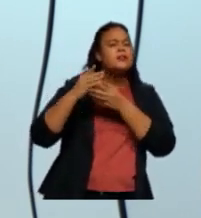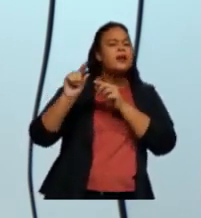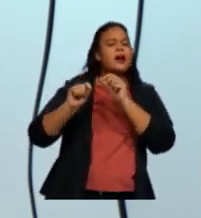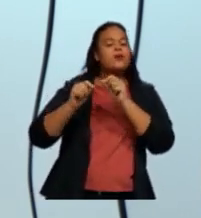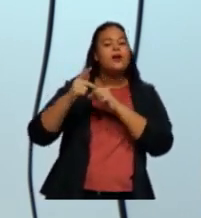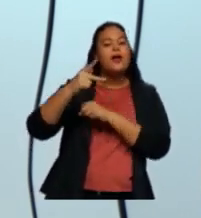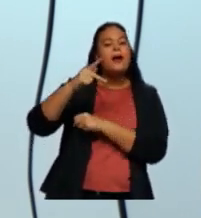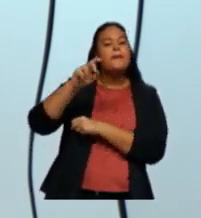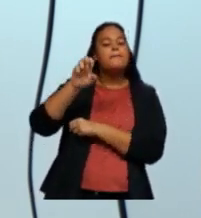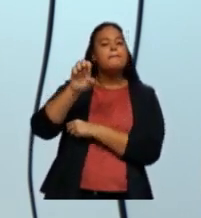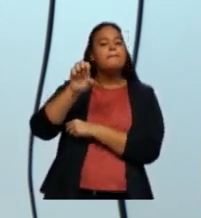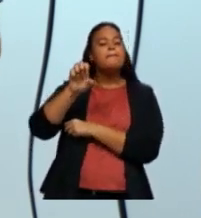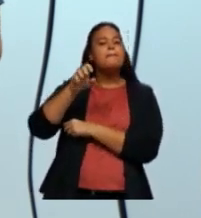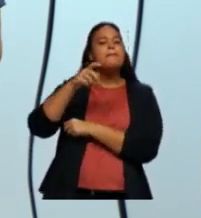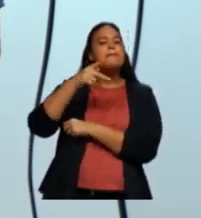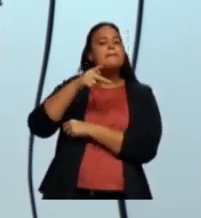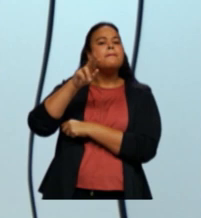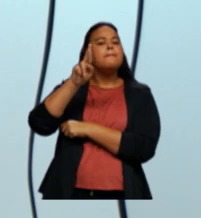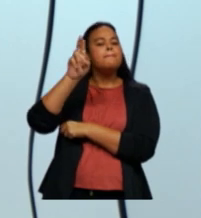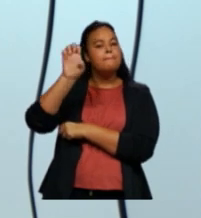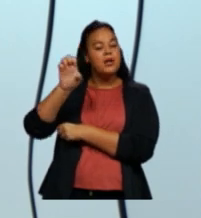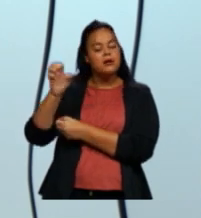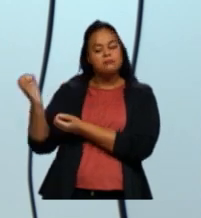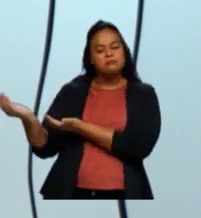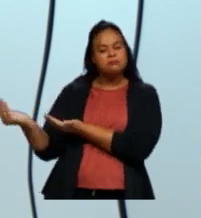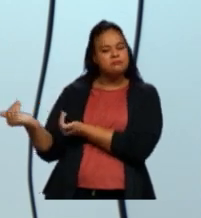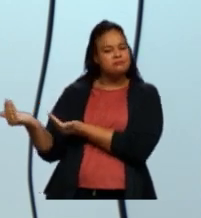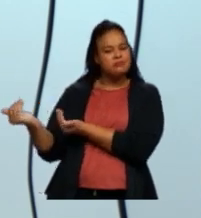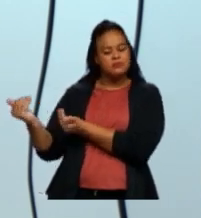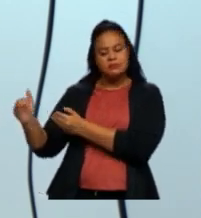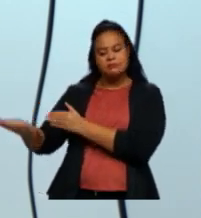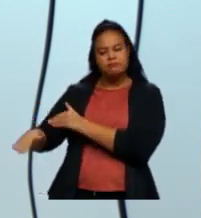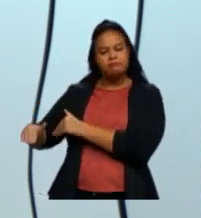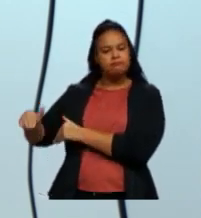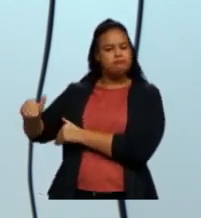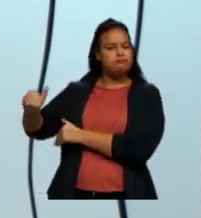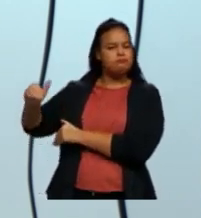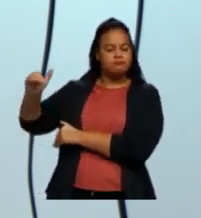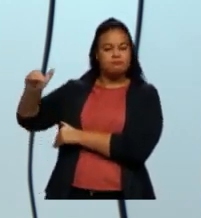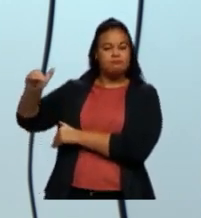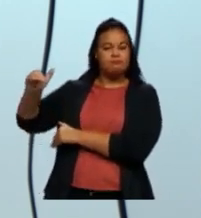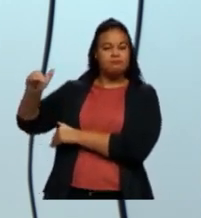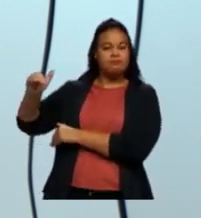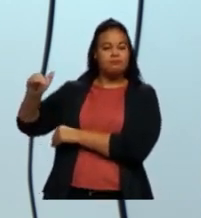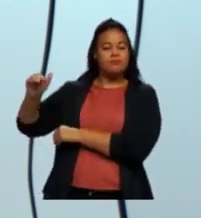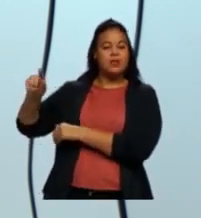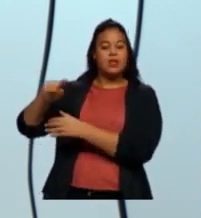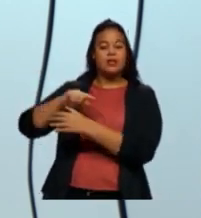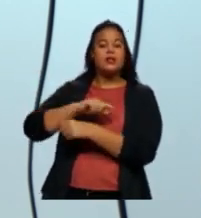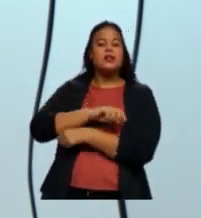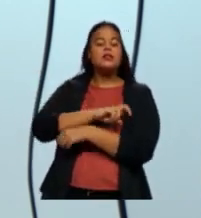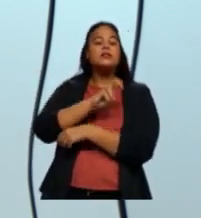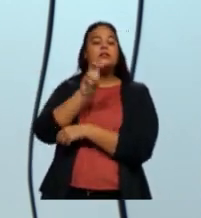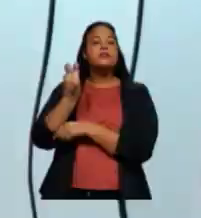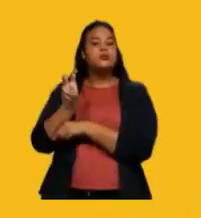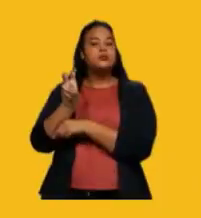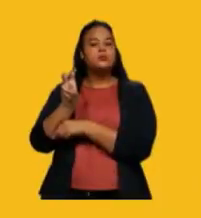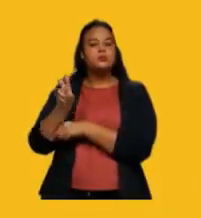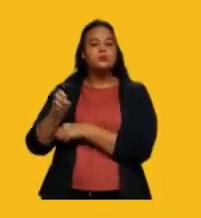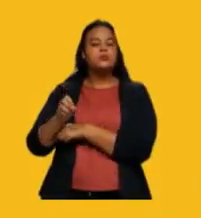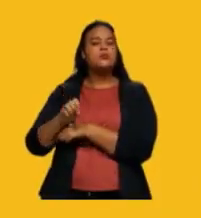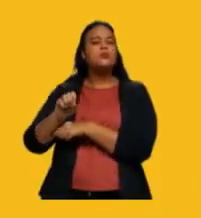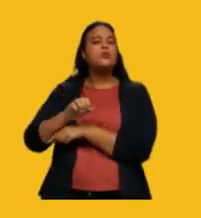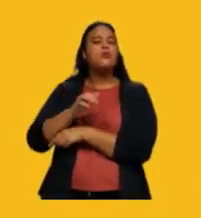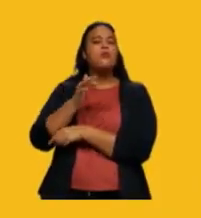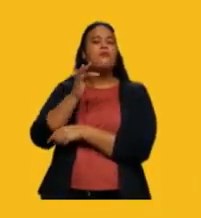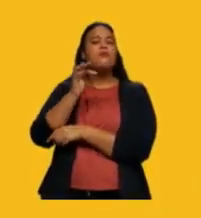pré-adolescência. A vida em si, nós passamos na vida por 5 fases, que é a infância,